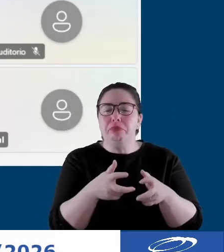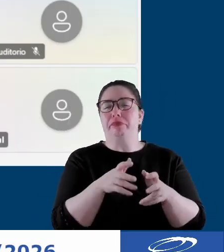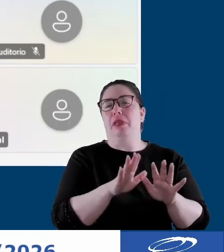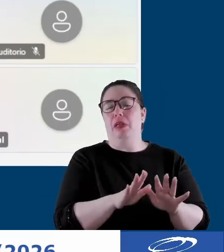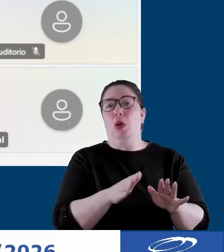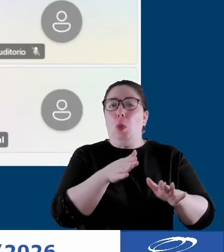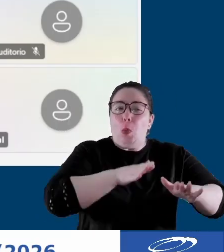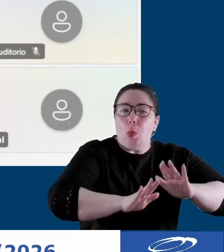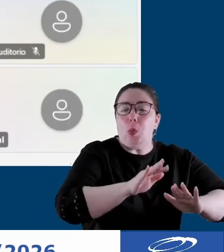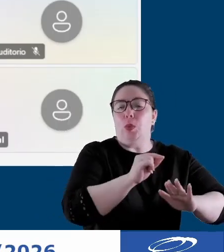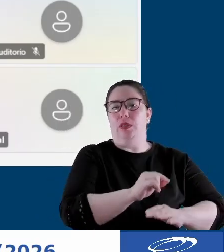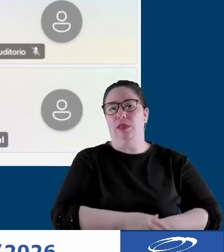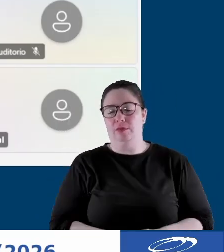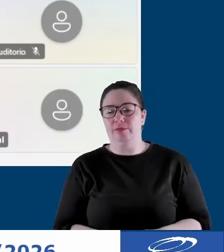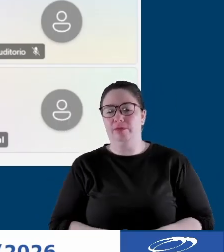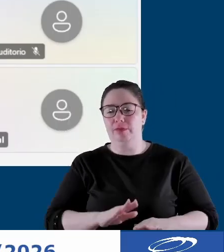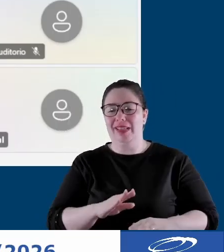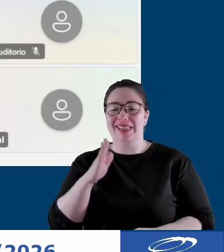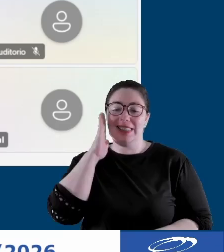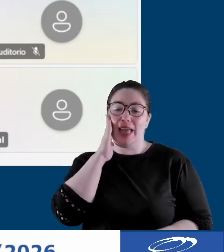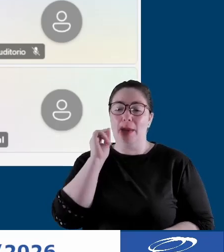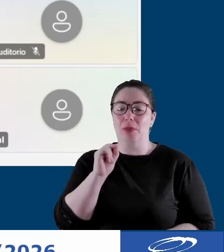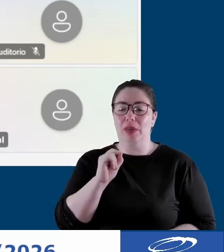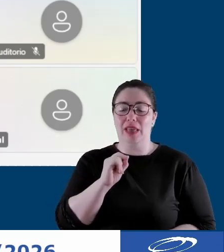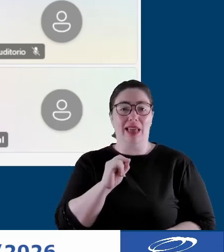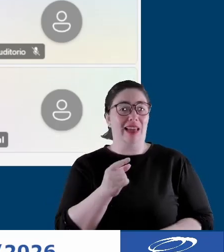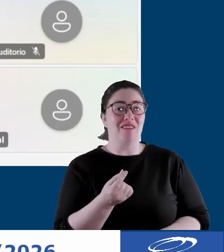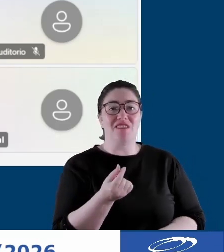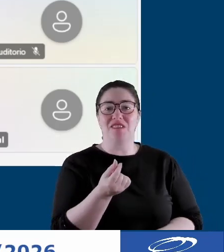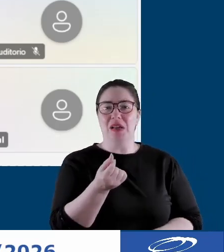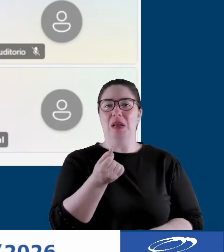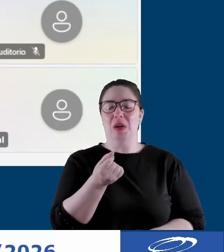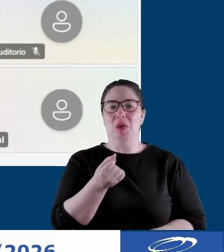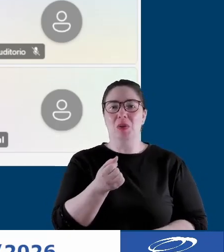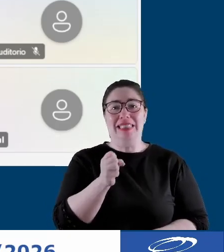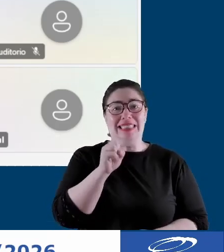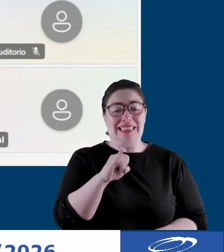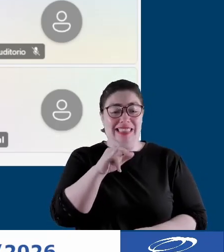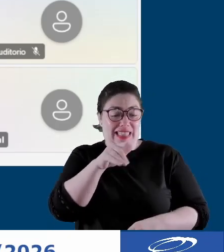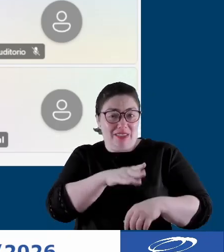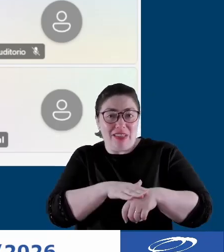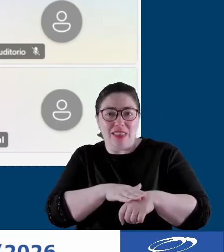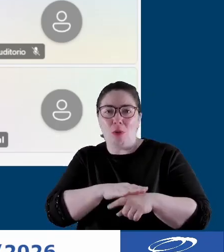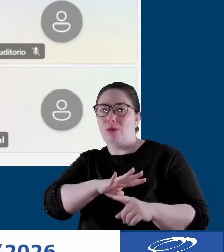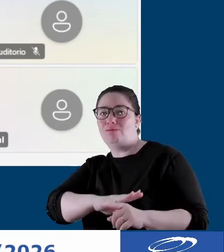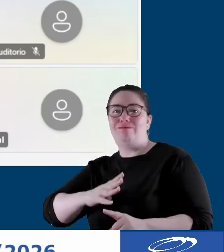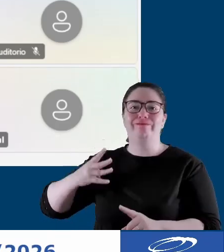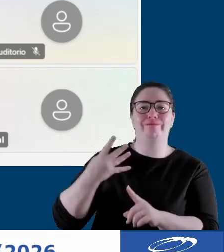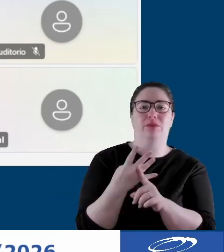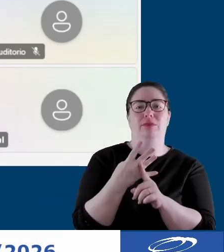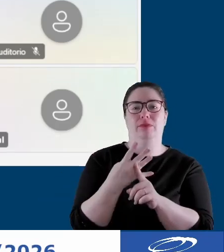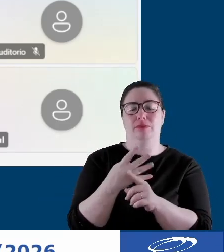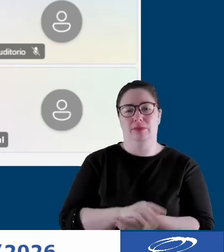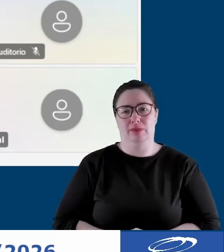4 vezes o custo de um tratamento quando você tem uma infecção pós-operatória, assim como aumenta também